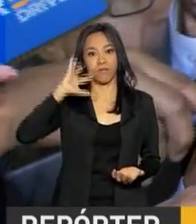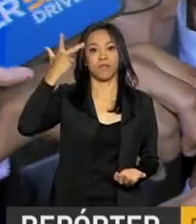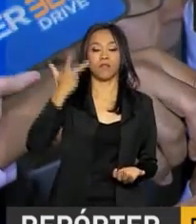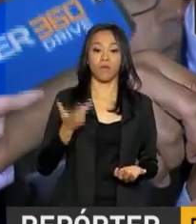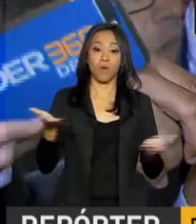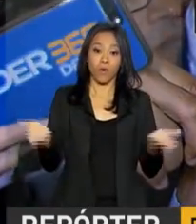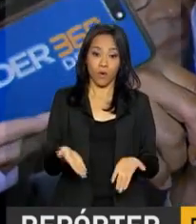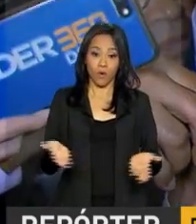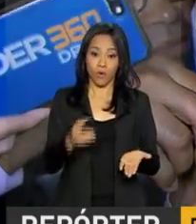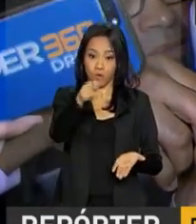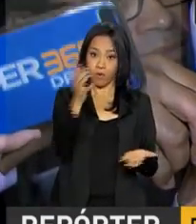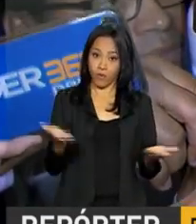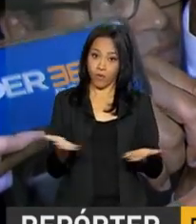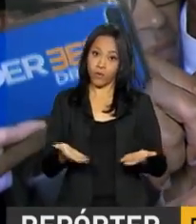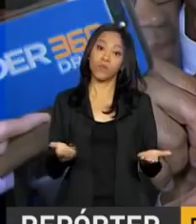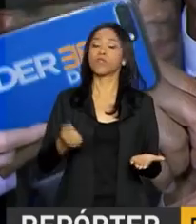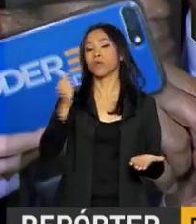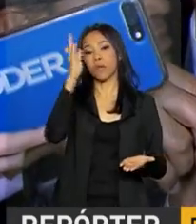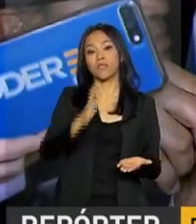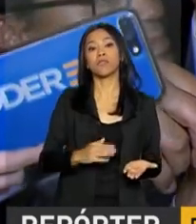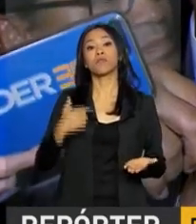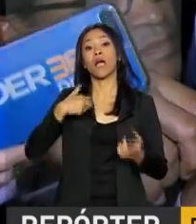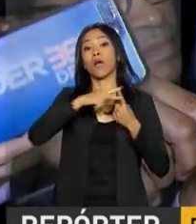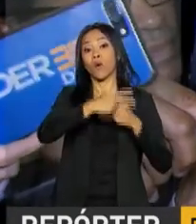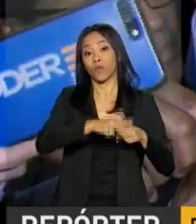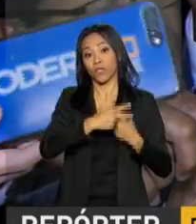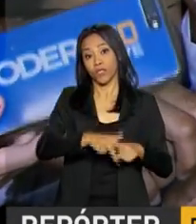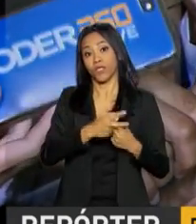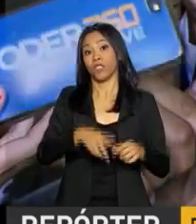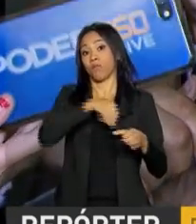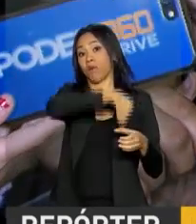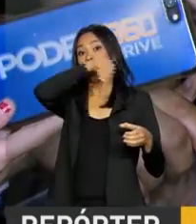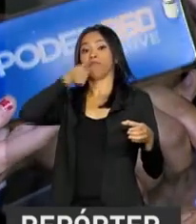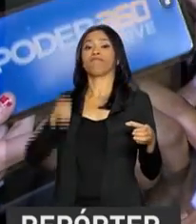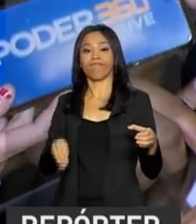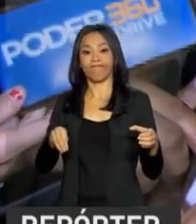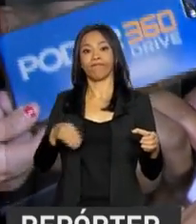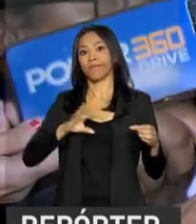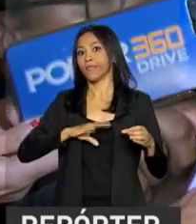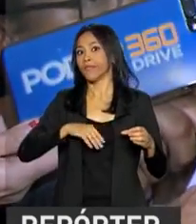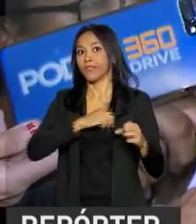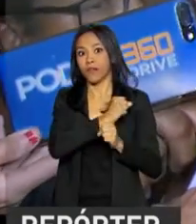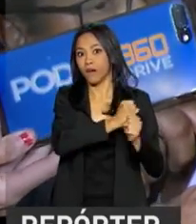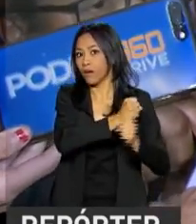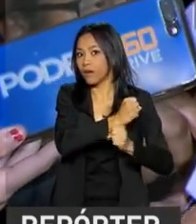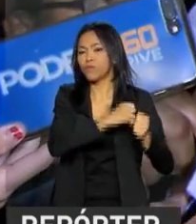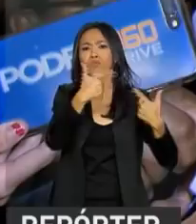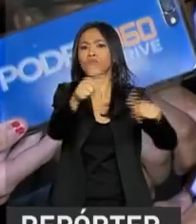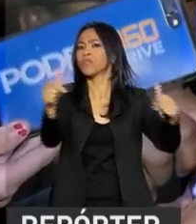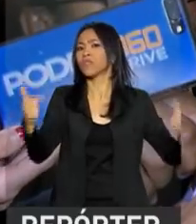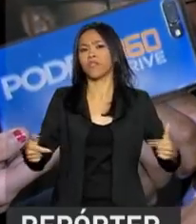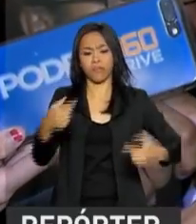está corrigindo uma omissão histórica omissão de décadas quando o país nunca teve uma política pública